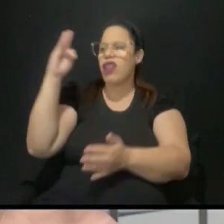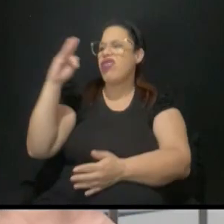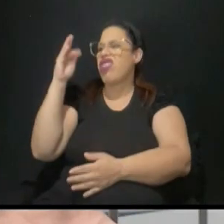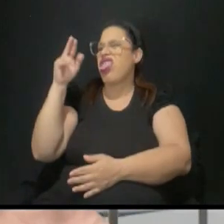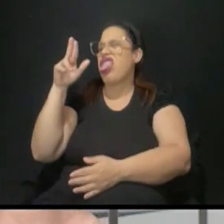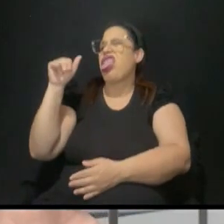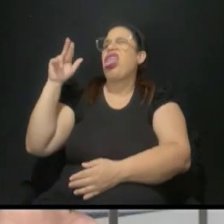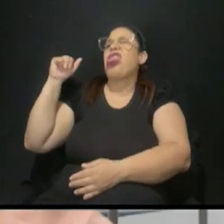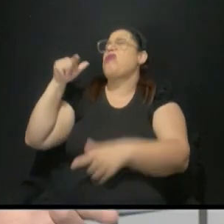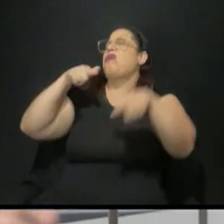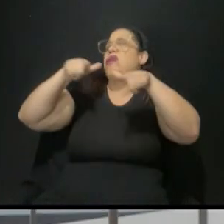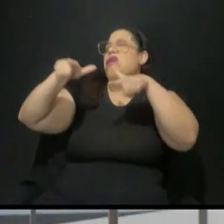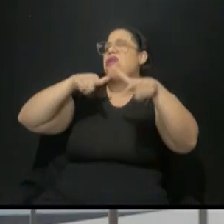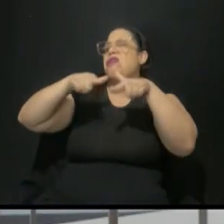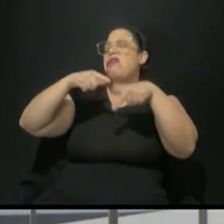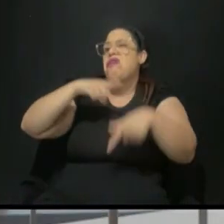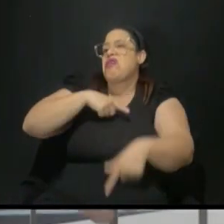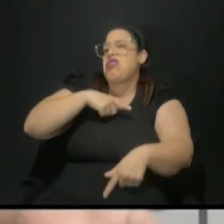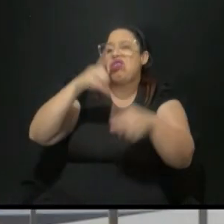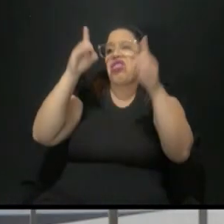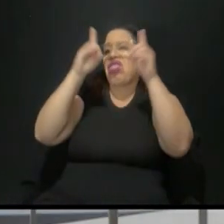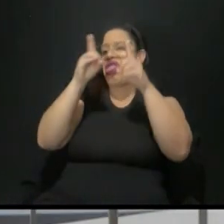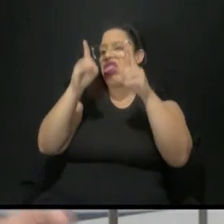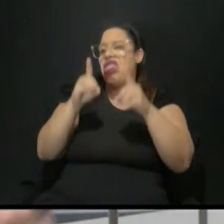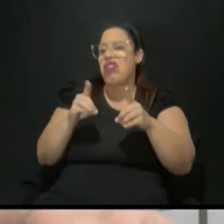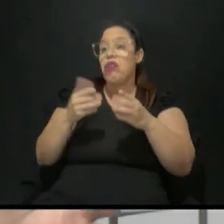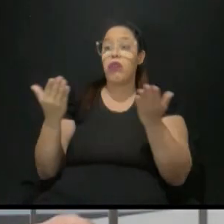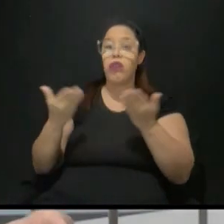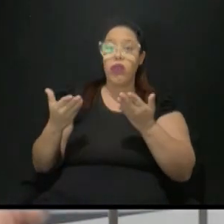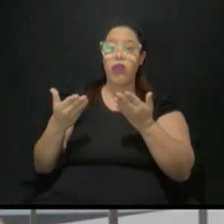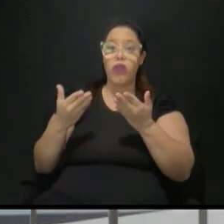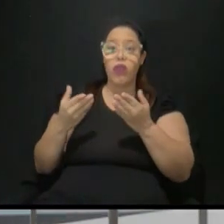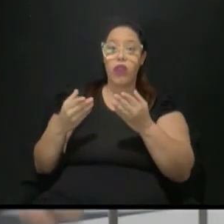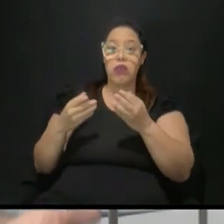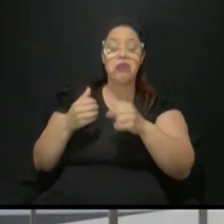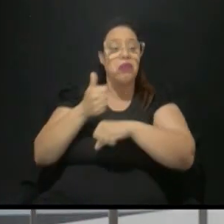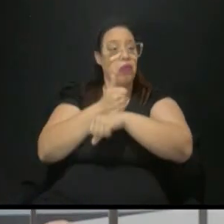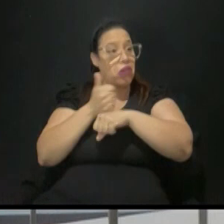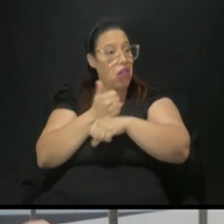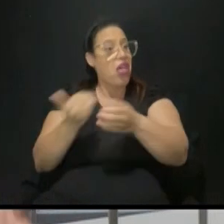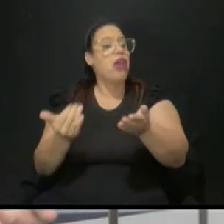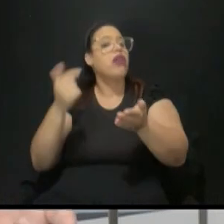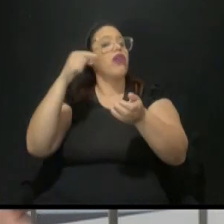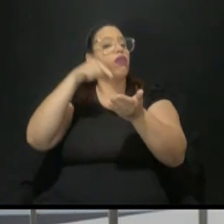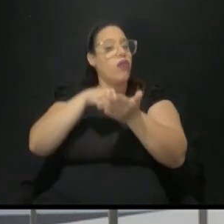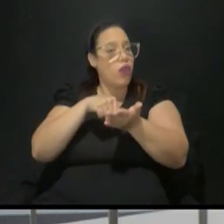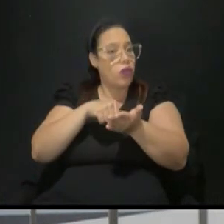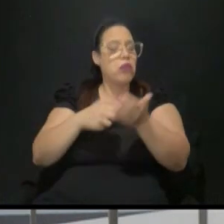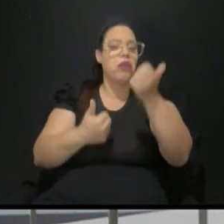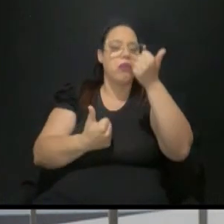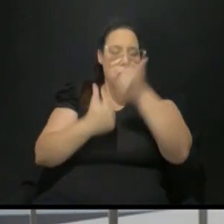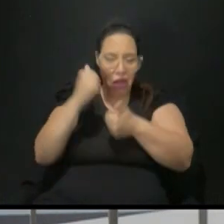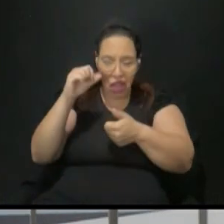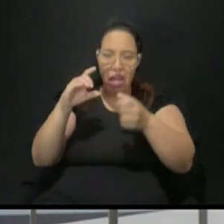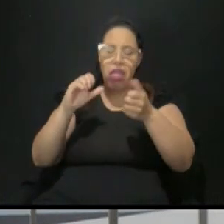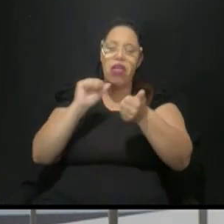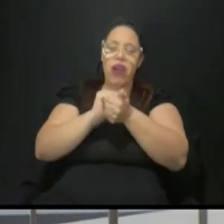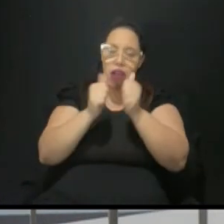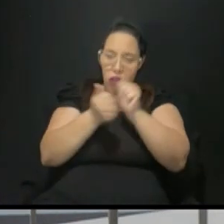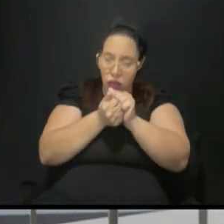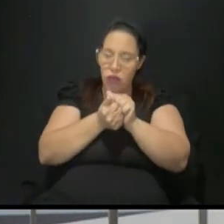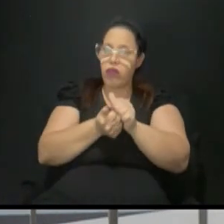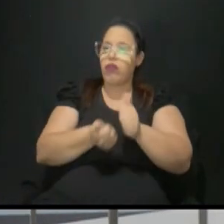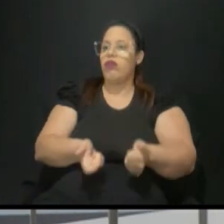pessoas com deficiência. E hoje eu virei um profissional voltado para o esporte, adaptado para o esporte para pessoas